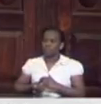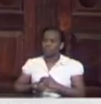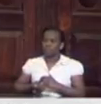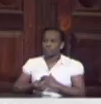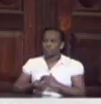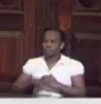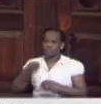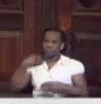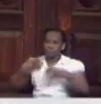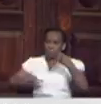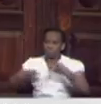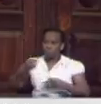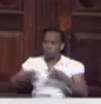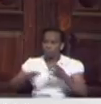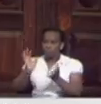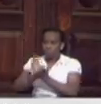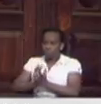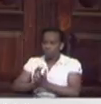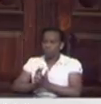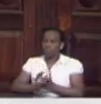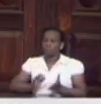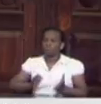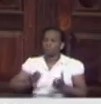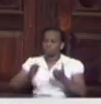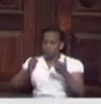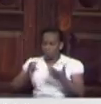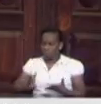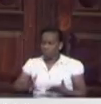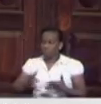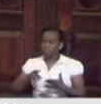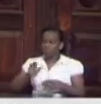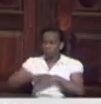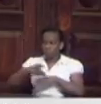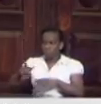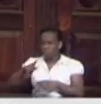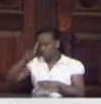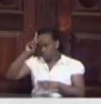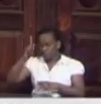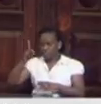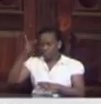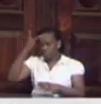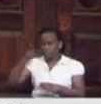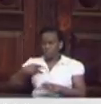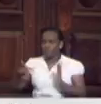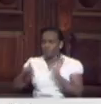do judiciário fazendo as suas próprias leis,